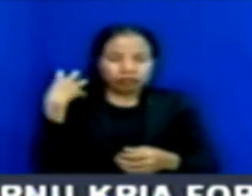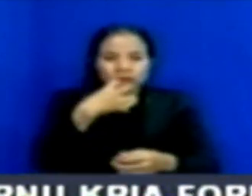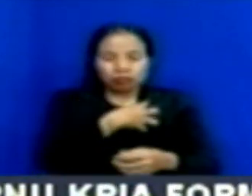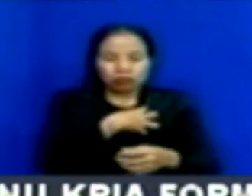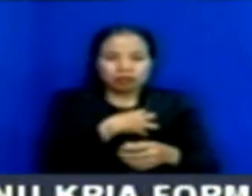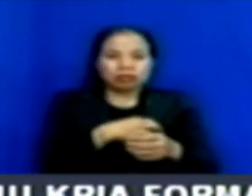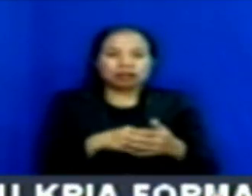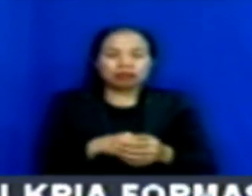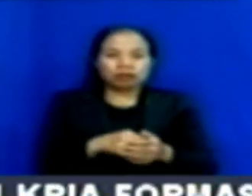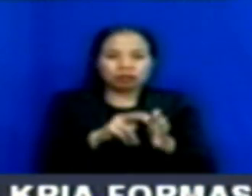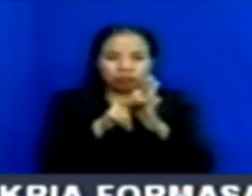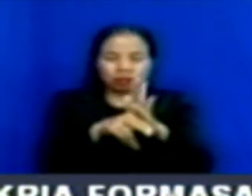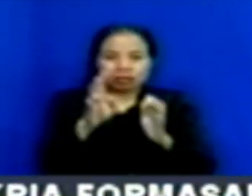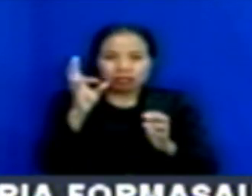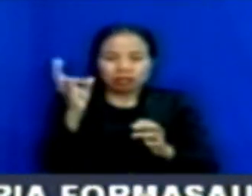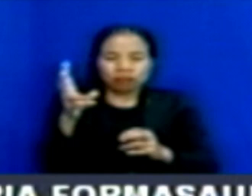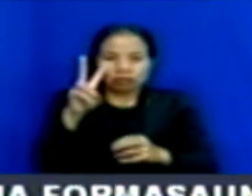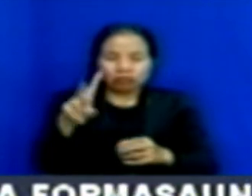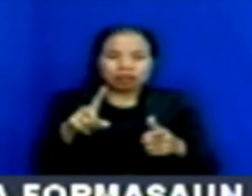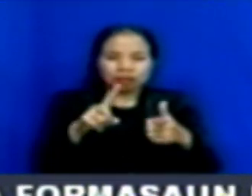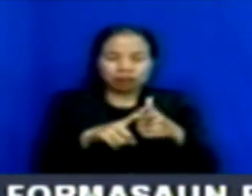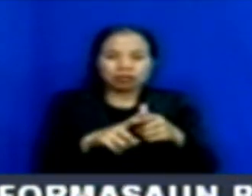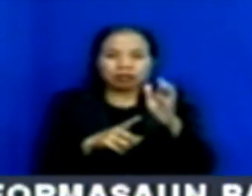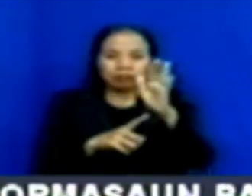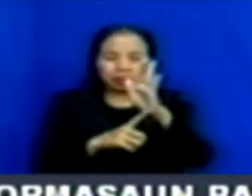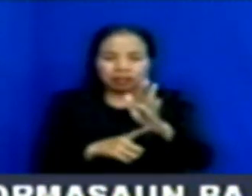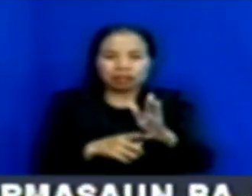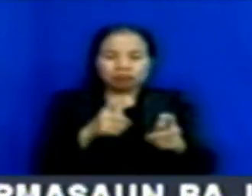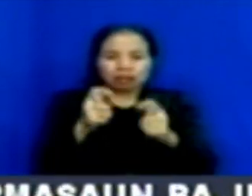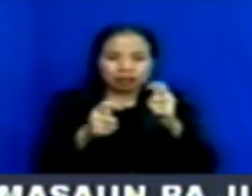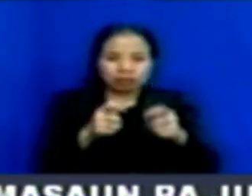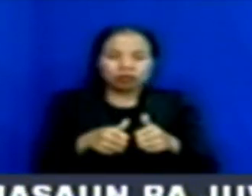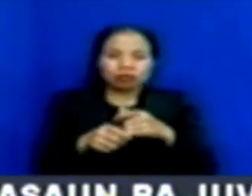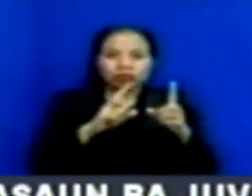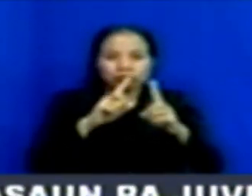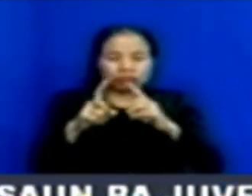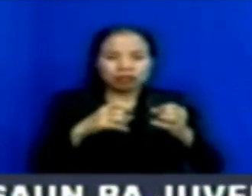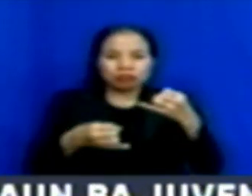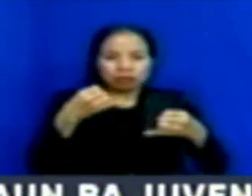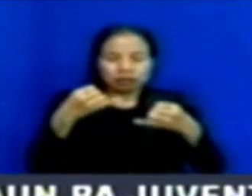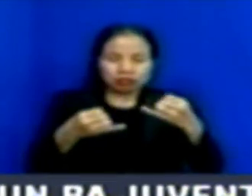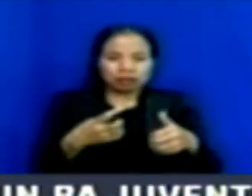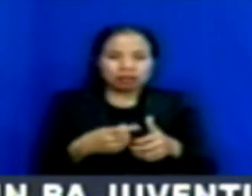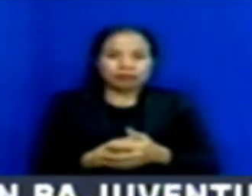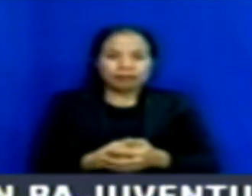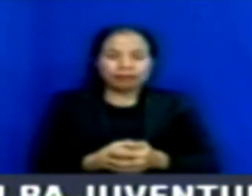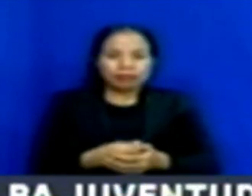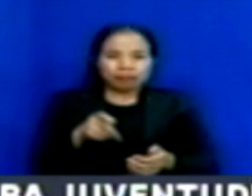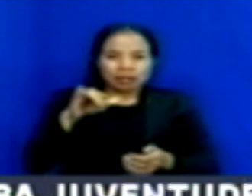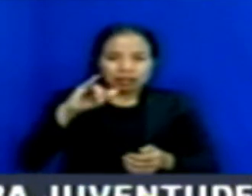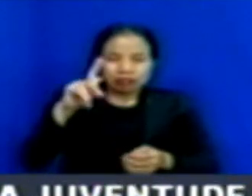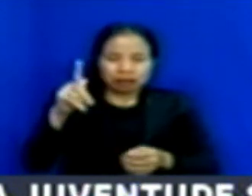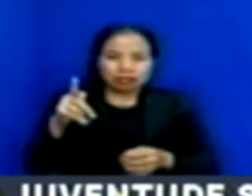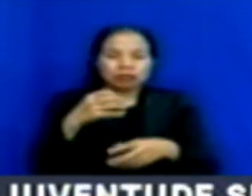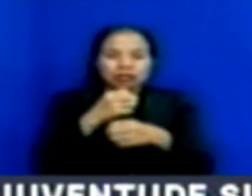oracito no lurecing rua, Molo que apresenta ba tribunal horituir primeiro interrogatório. Durante busca, pensic